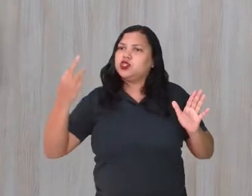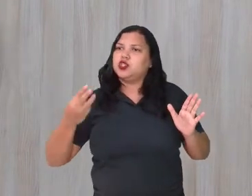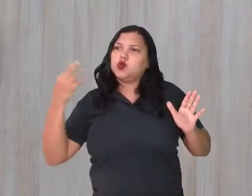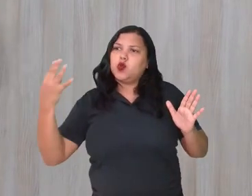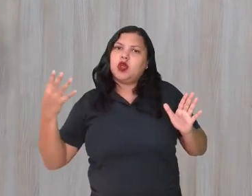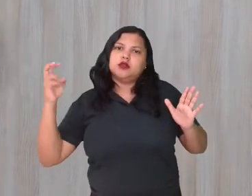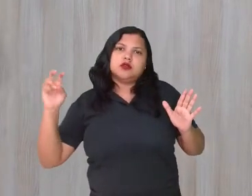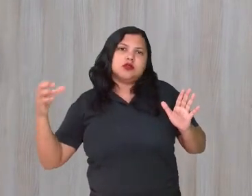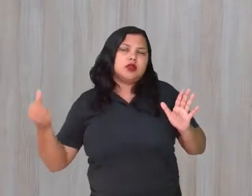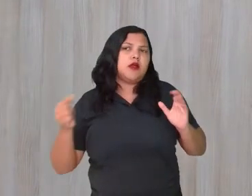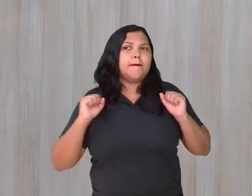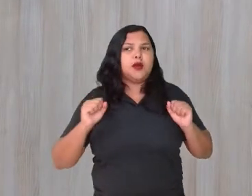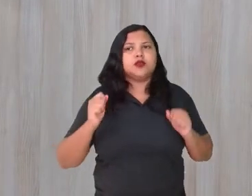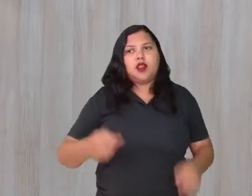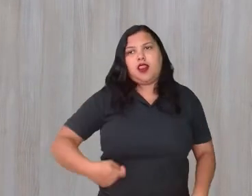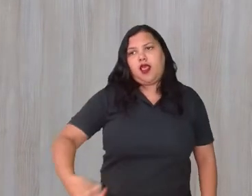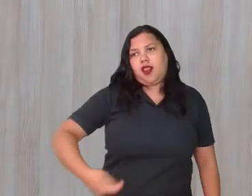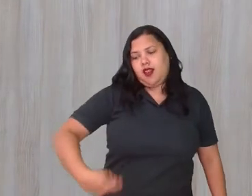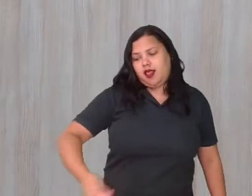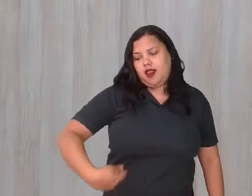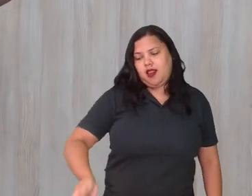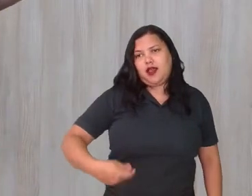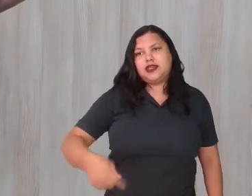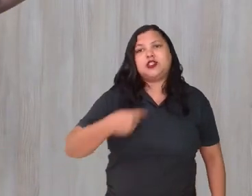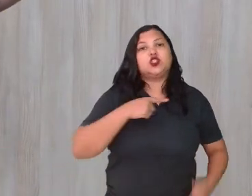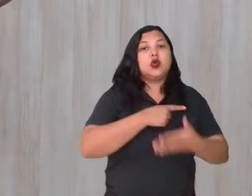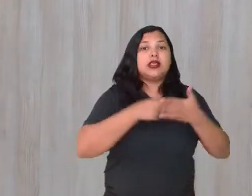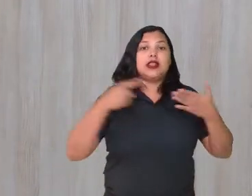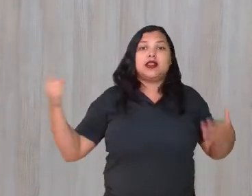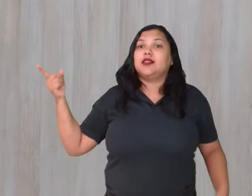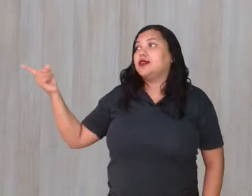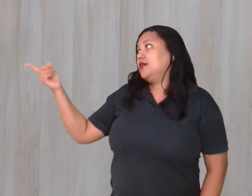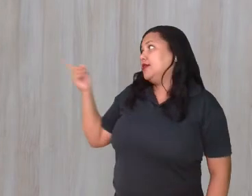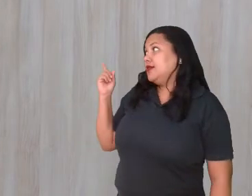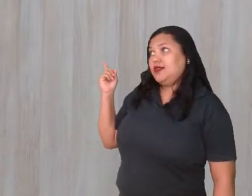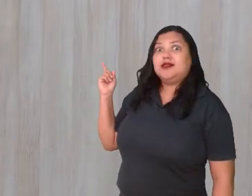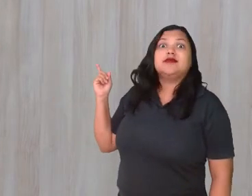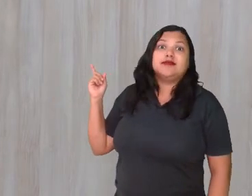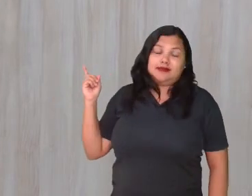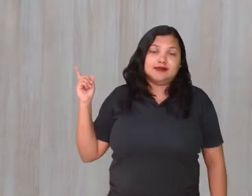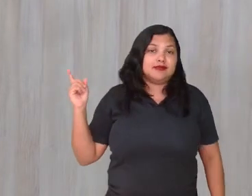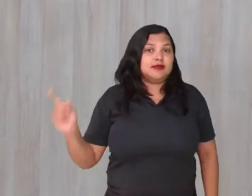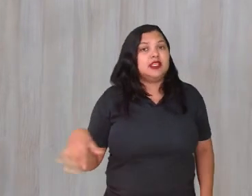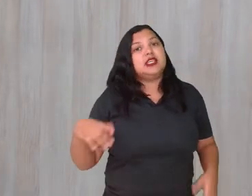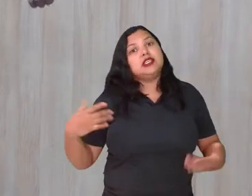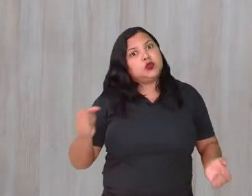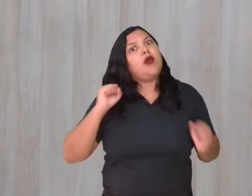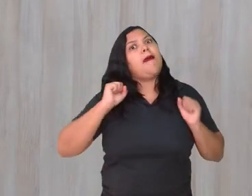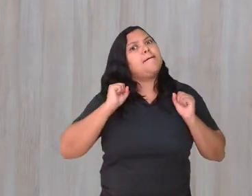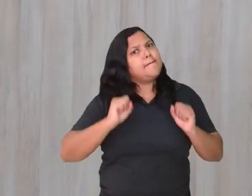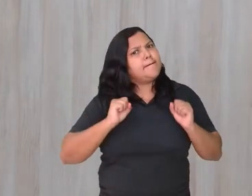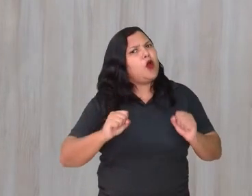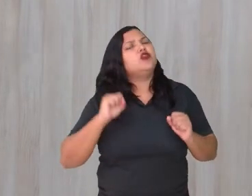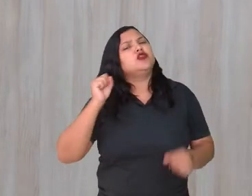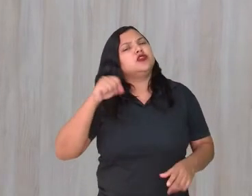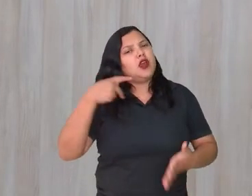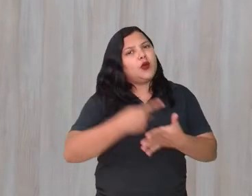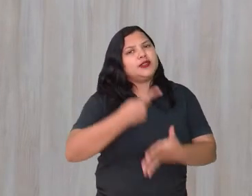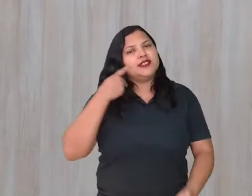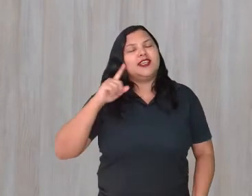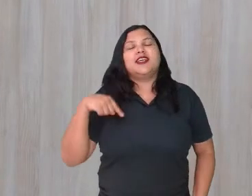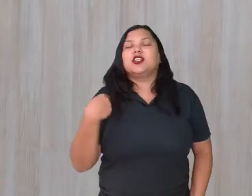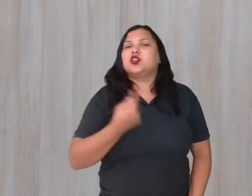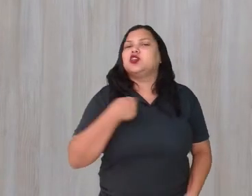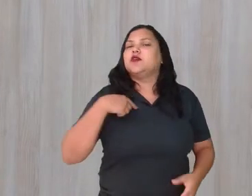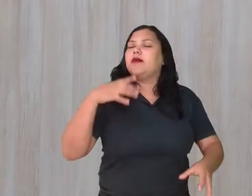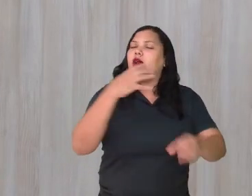3. Pode ser que eu passe o resto da aula aqui jogando e apareça só a face 3. Isso é possível acontecer. E a gente vai